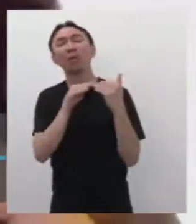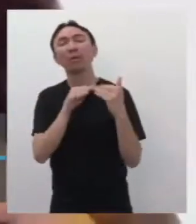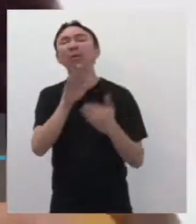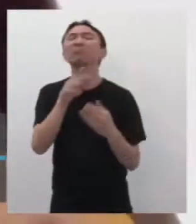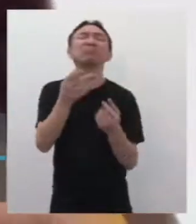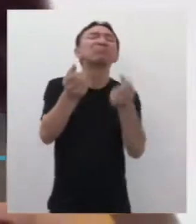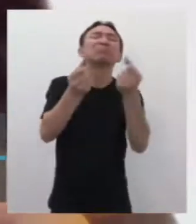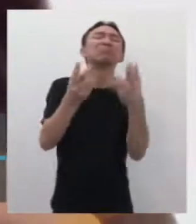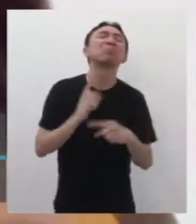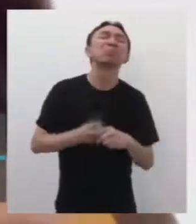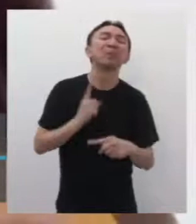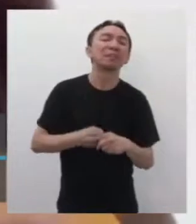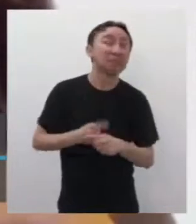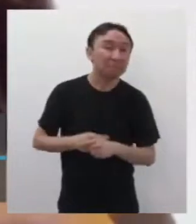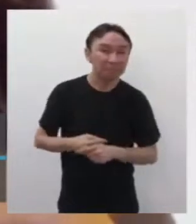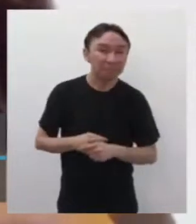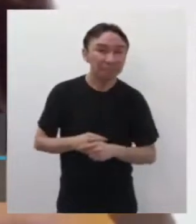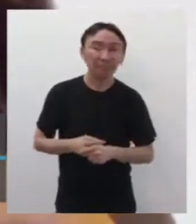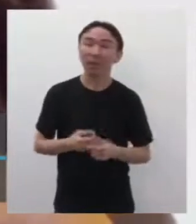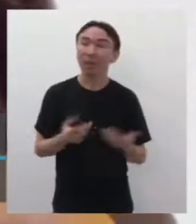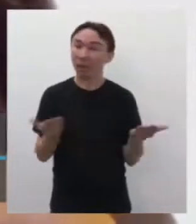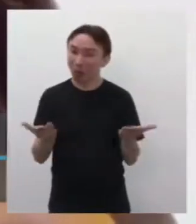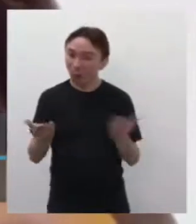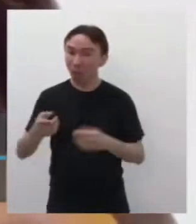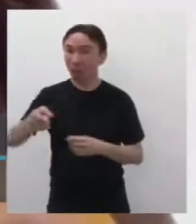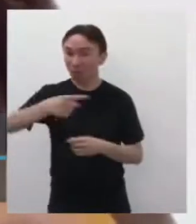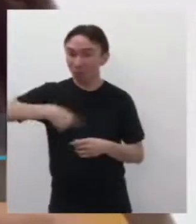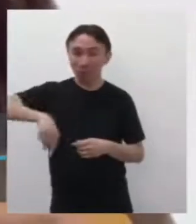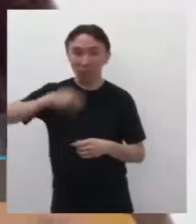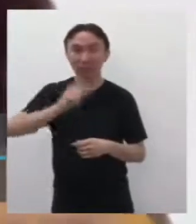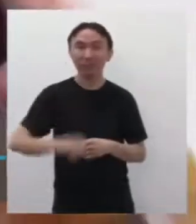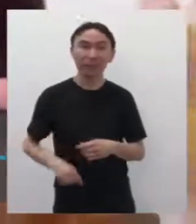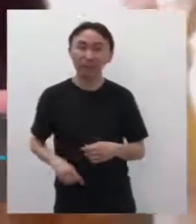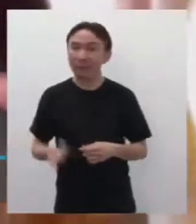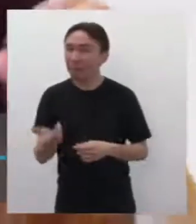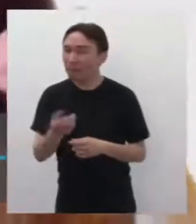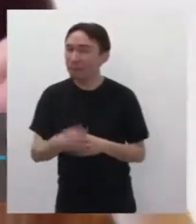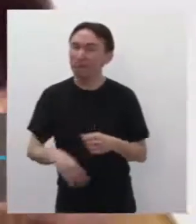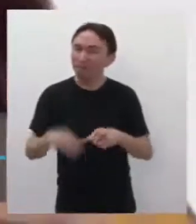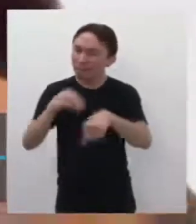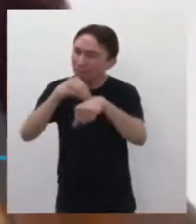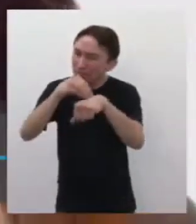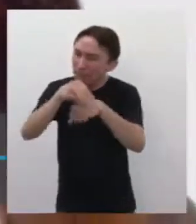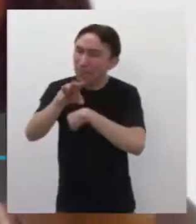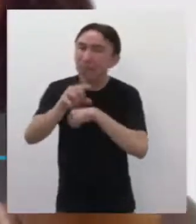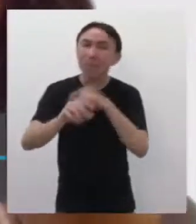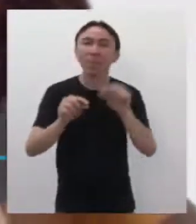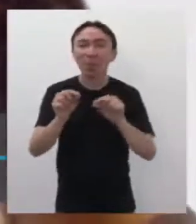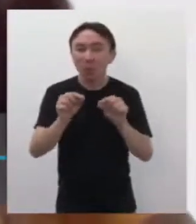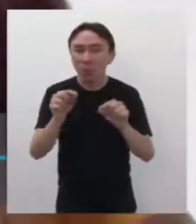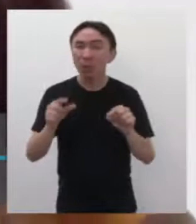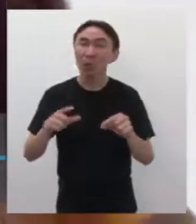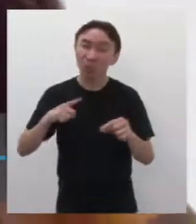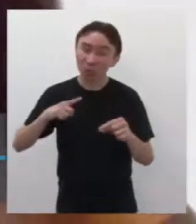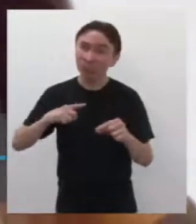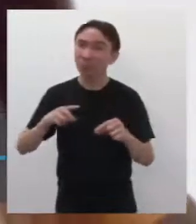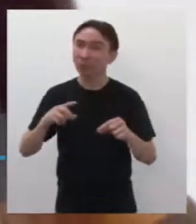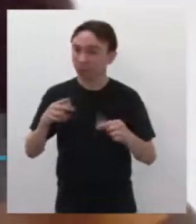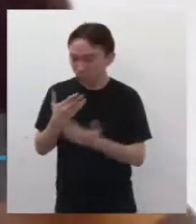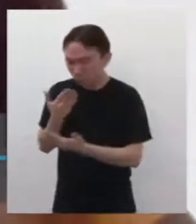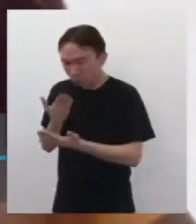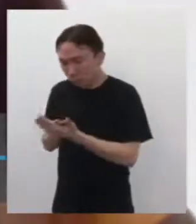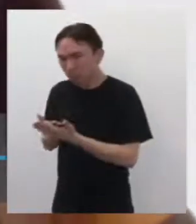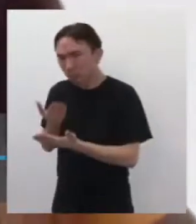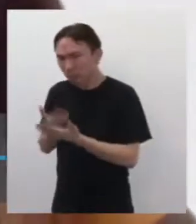gente está recomendando um desenvolvimento, a gente vem estudando as metodologias híbridas e para